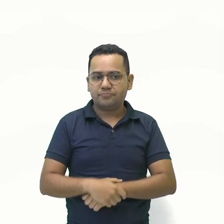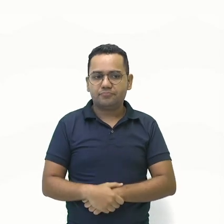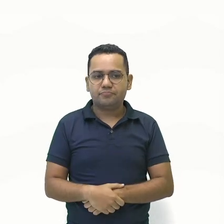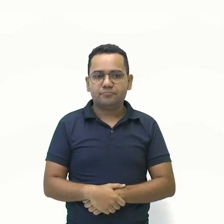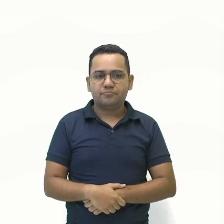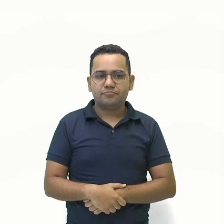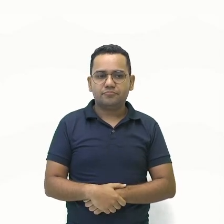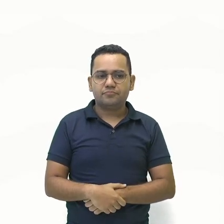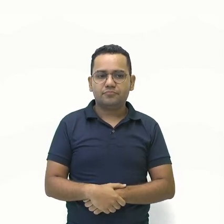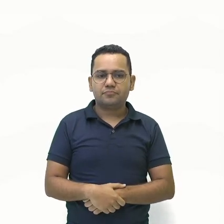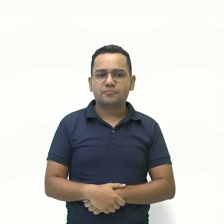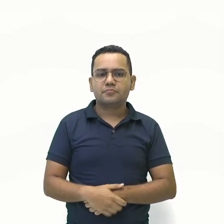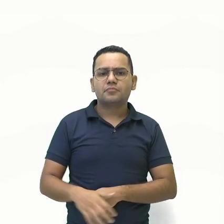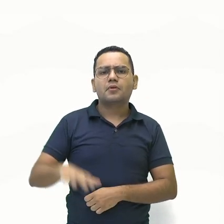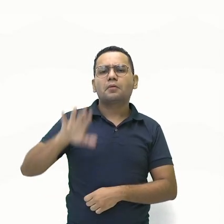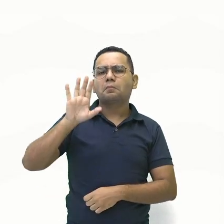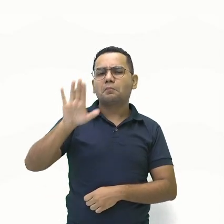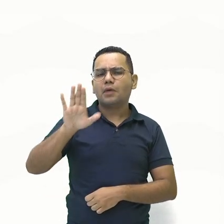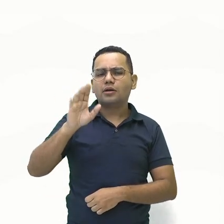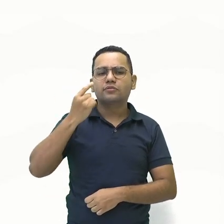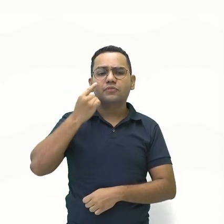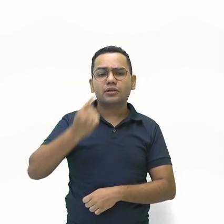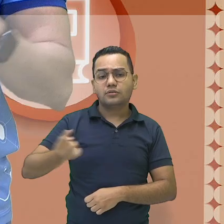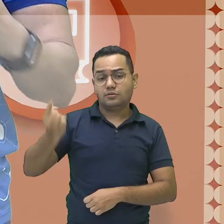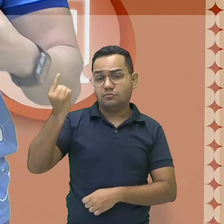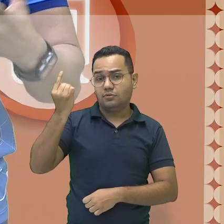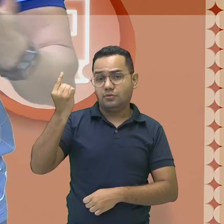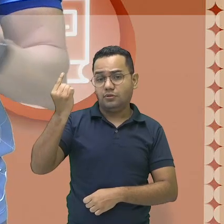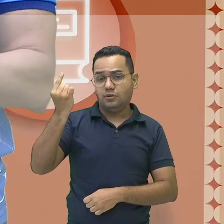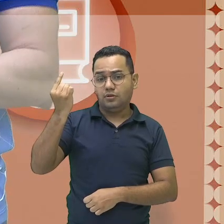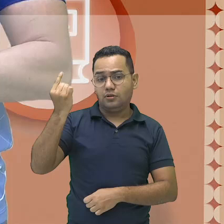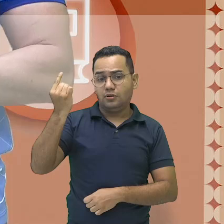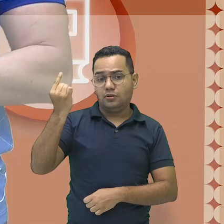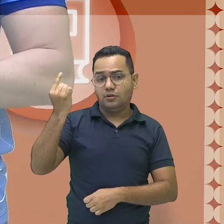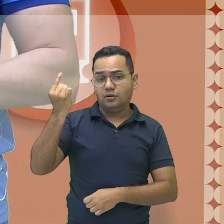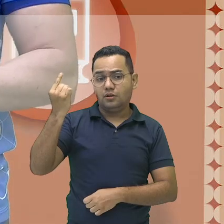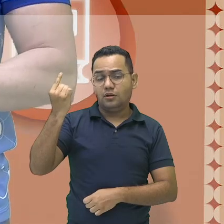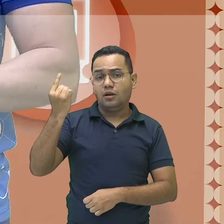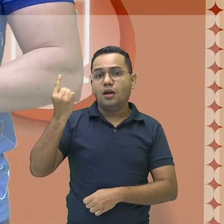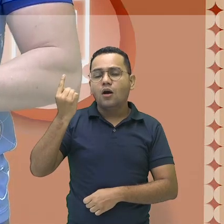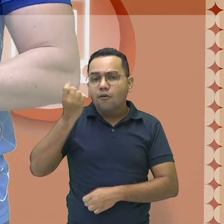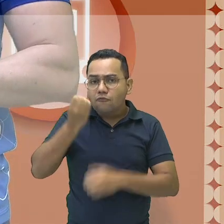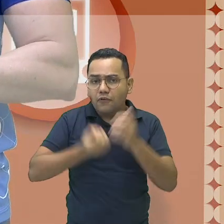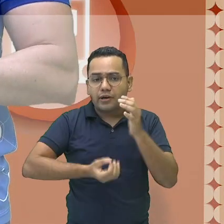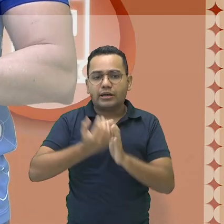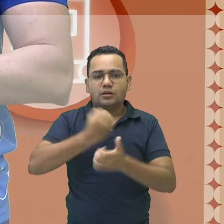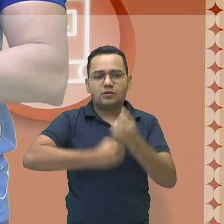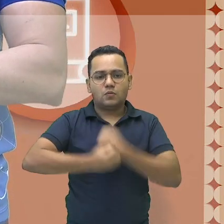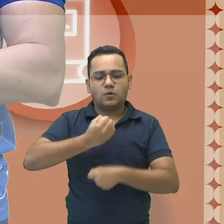certo? Bem, o termo educação ambiental, ele foi cunhado ali no ano de